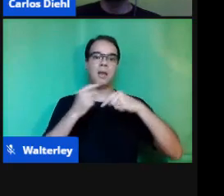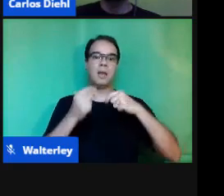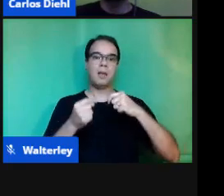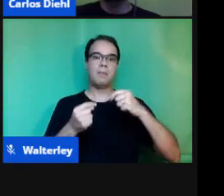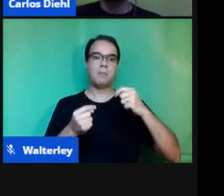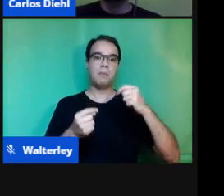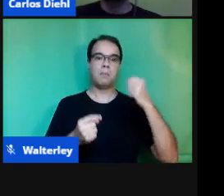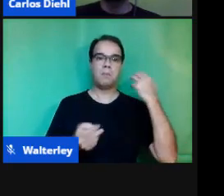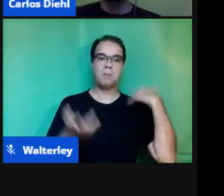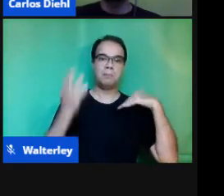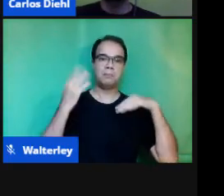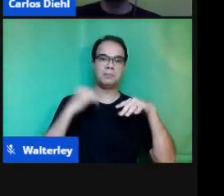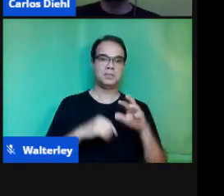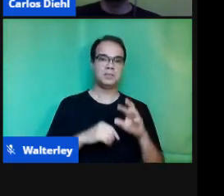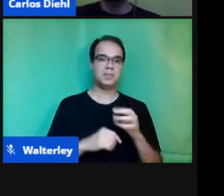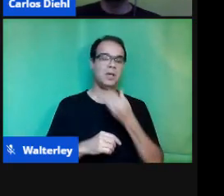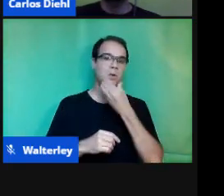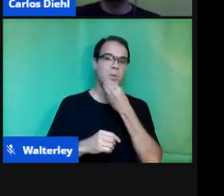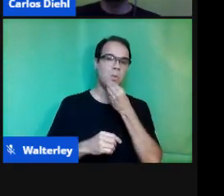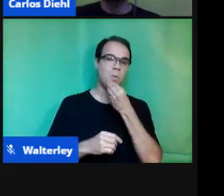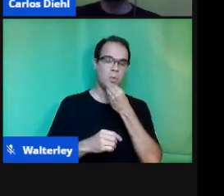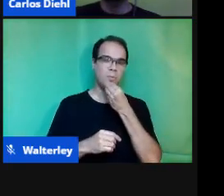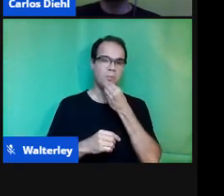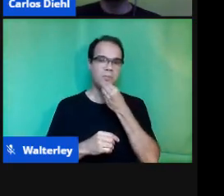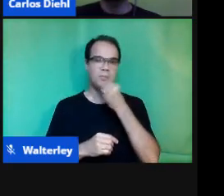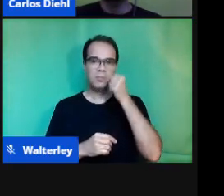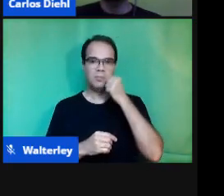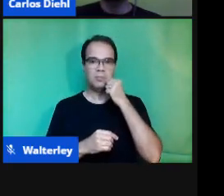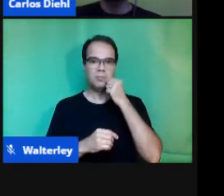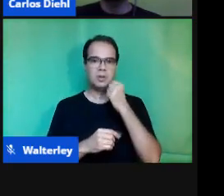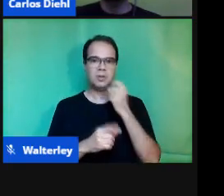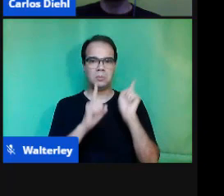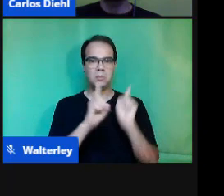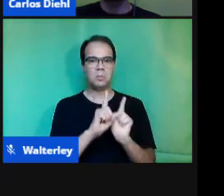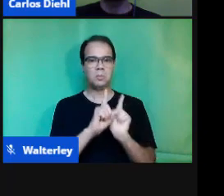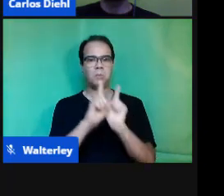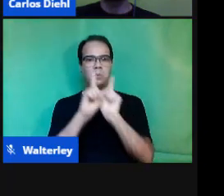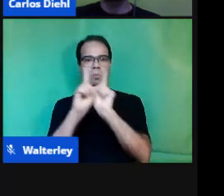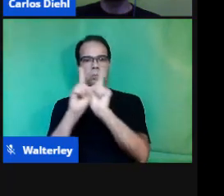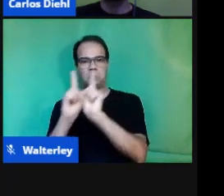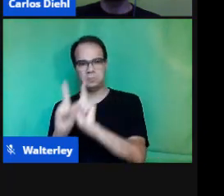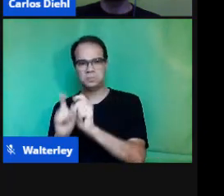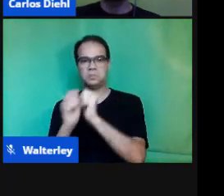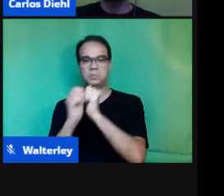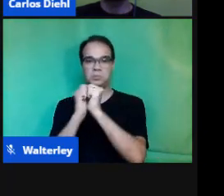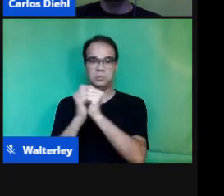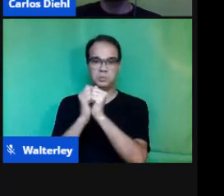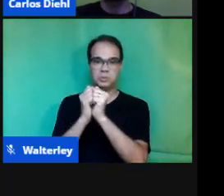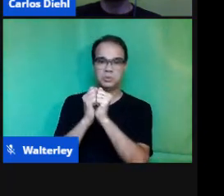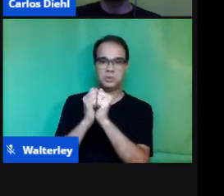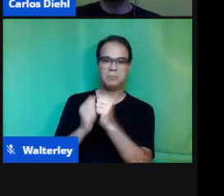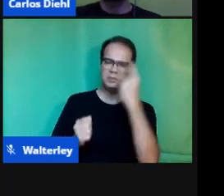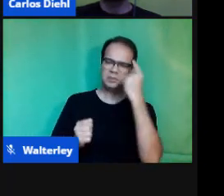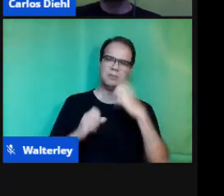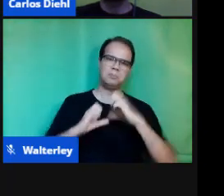minha filha. Que aí eu pensei, eu não sabia o que era paixão. Eu tinha 14 anos, mas eu achei que eu tava